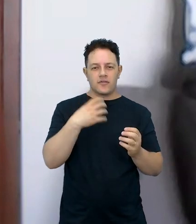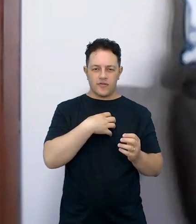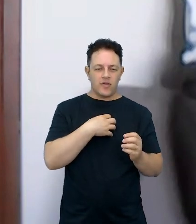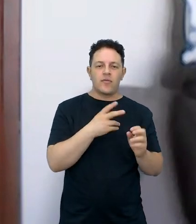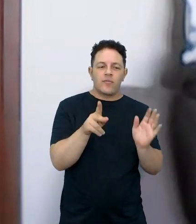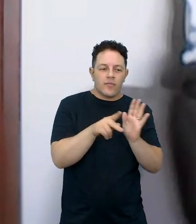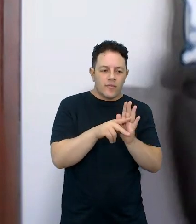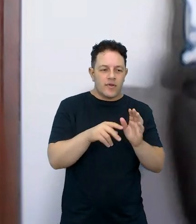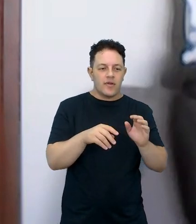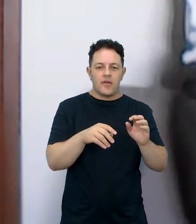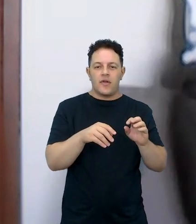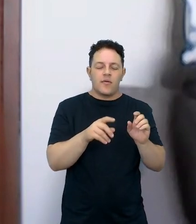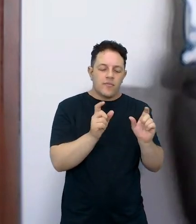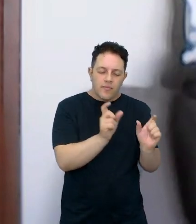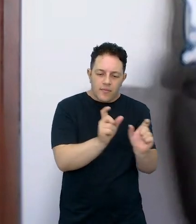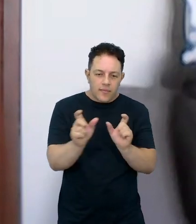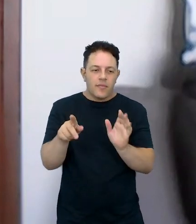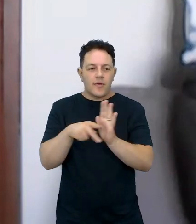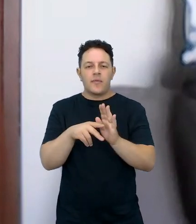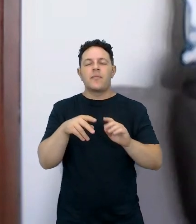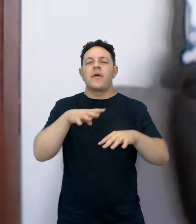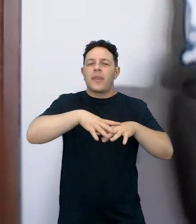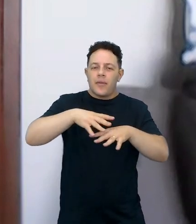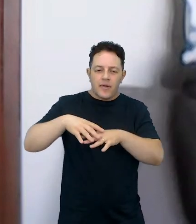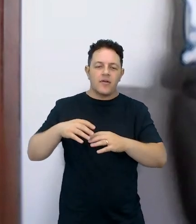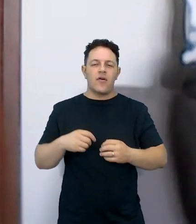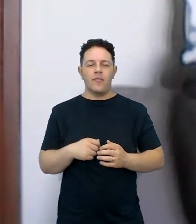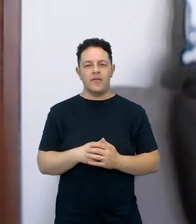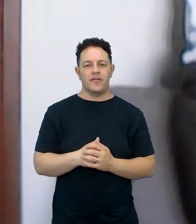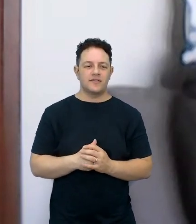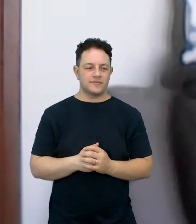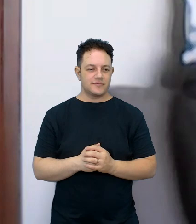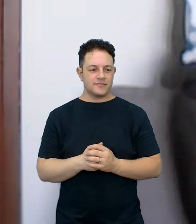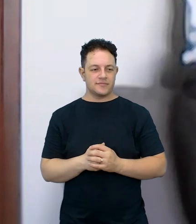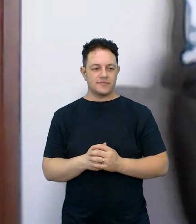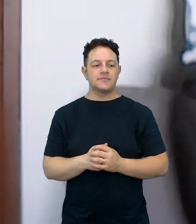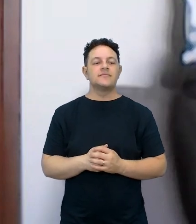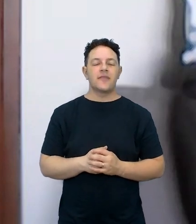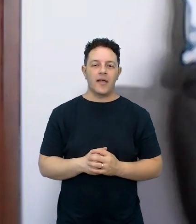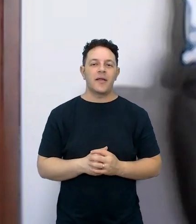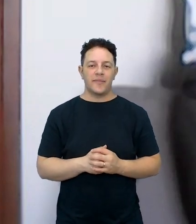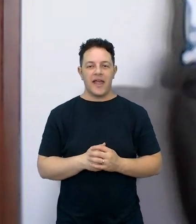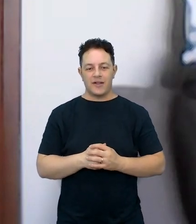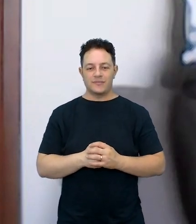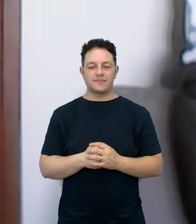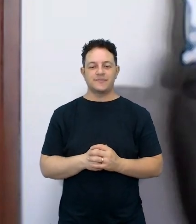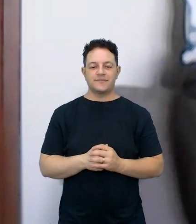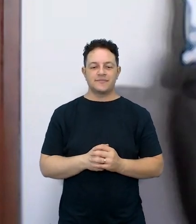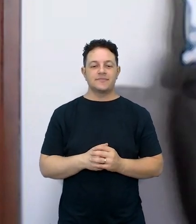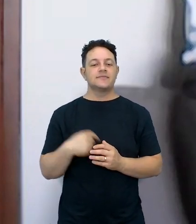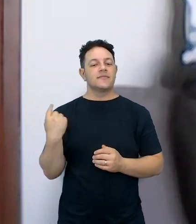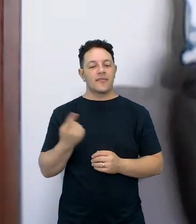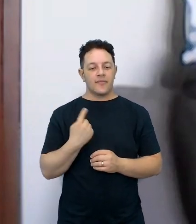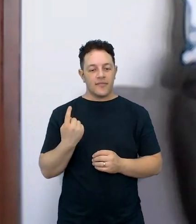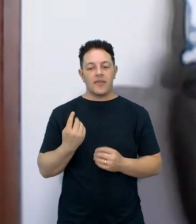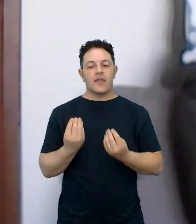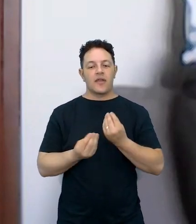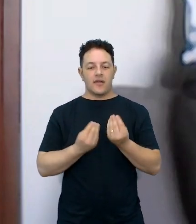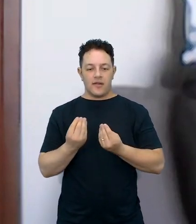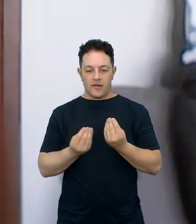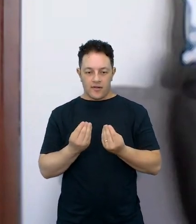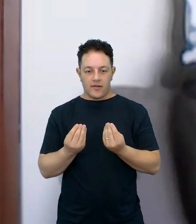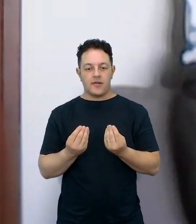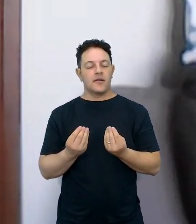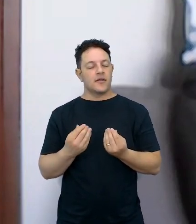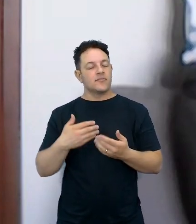matemático, que a BNCC traz bem forte, falando do letramento, e também o currículo Paulista também traz bem forte a necessidade da